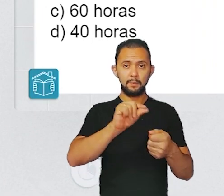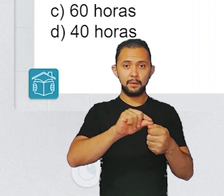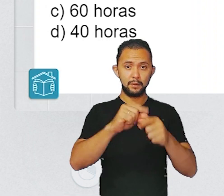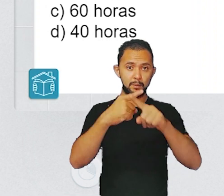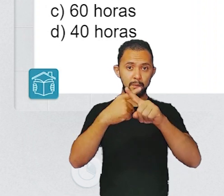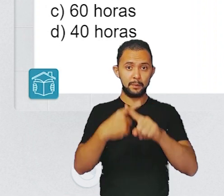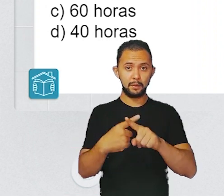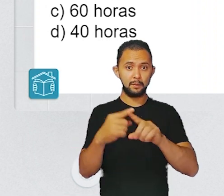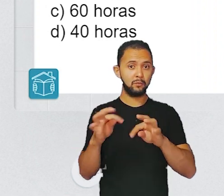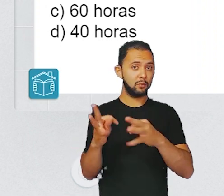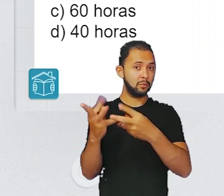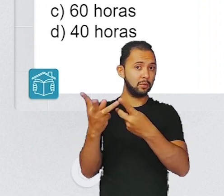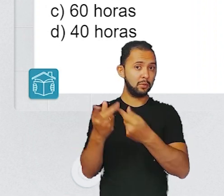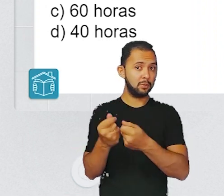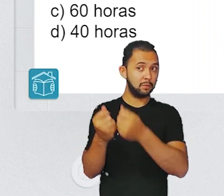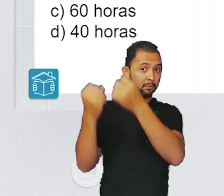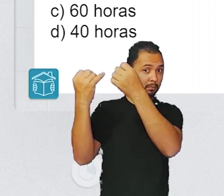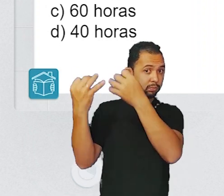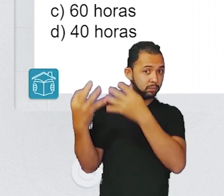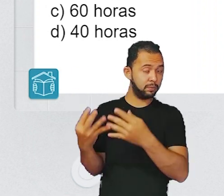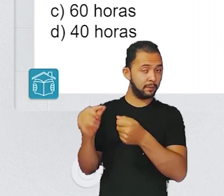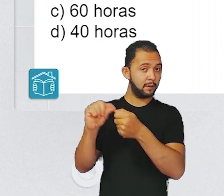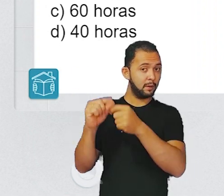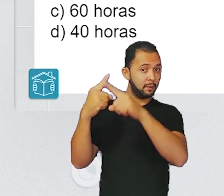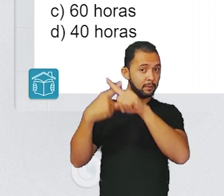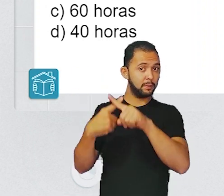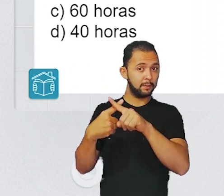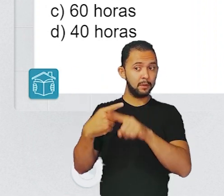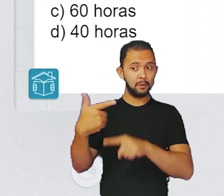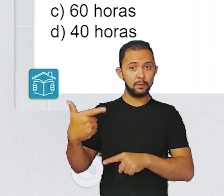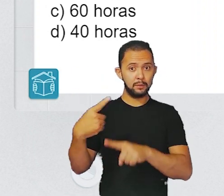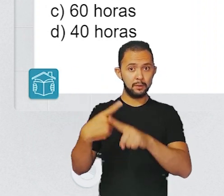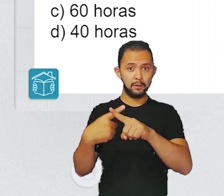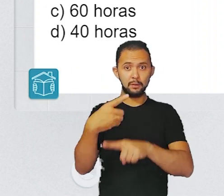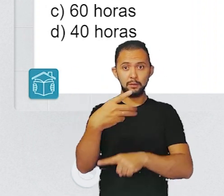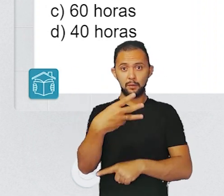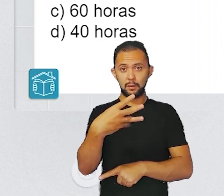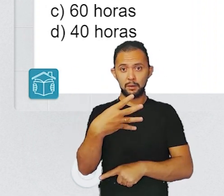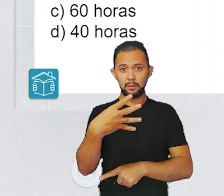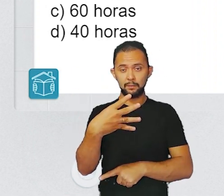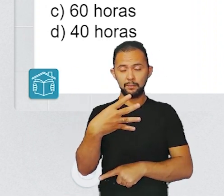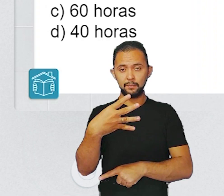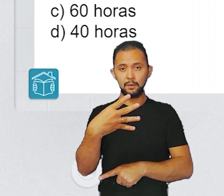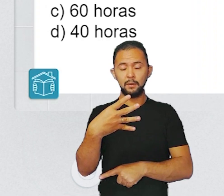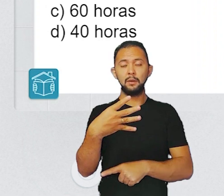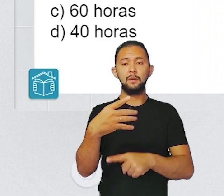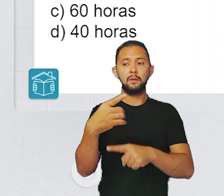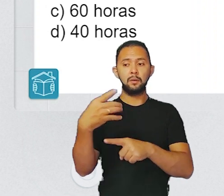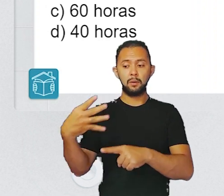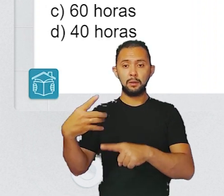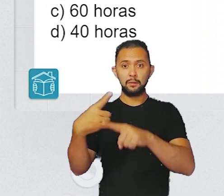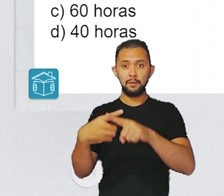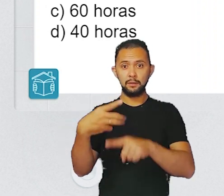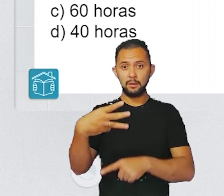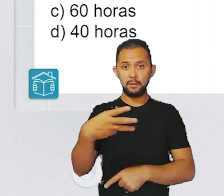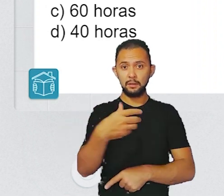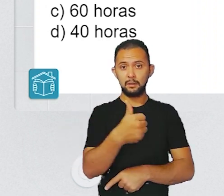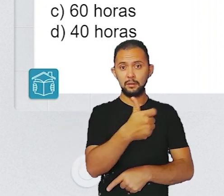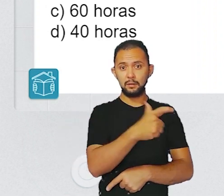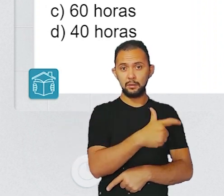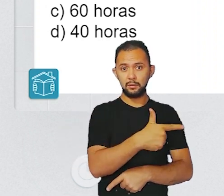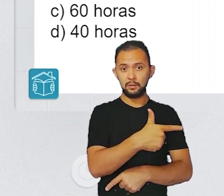esses caras, tá bom? E como é que a gente vai fazer? Ó, 2 vezes 2 é 4, 4 vezes 3 é 12, e 12